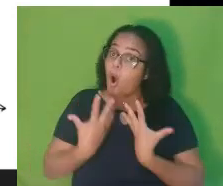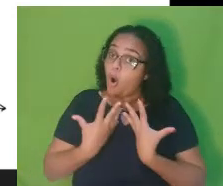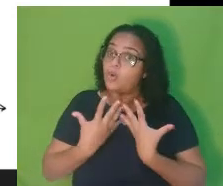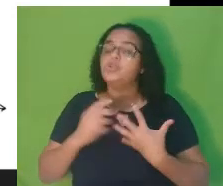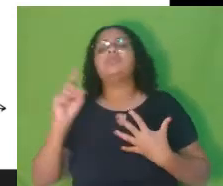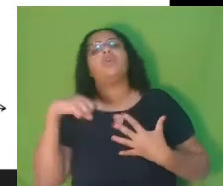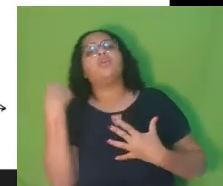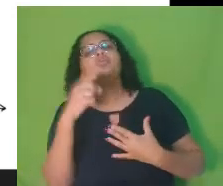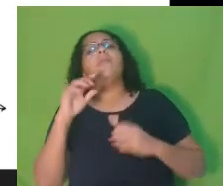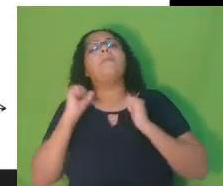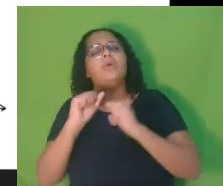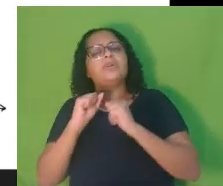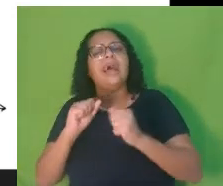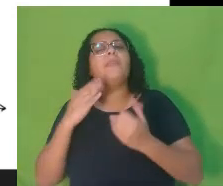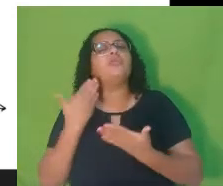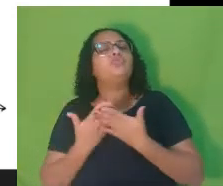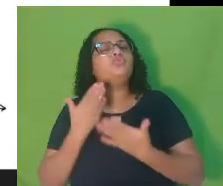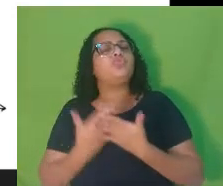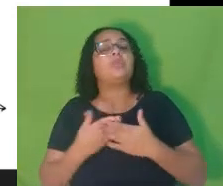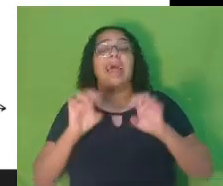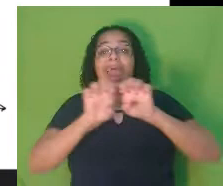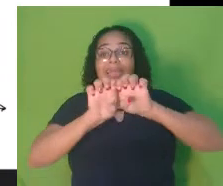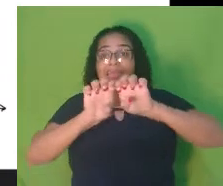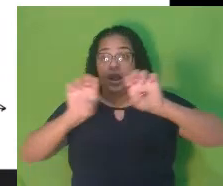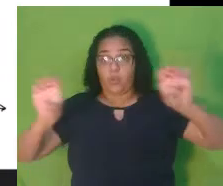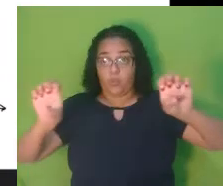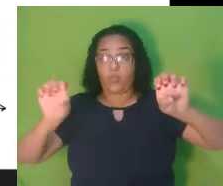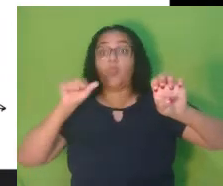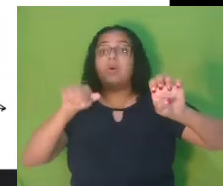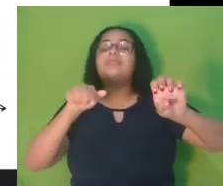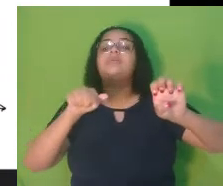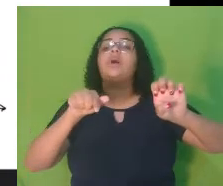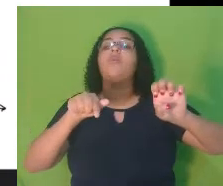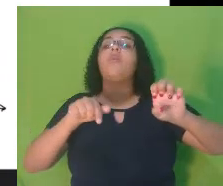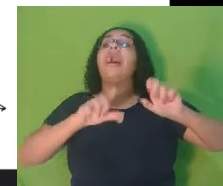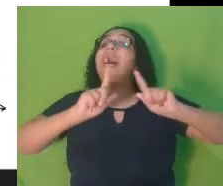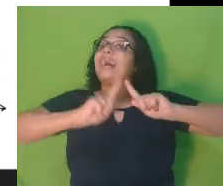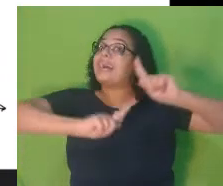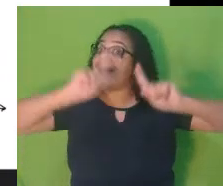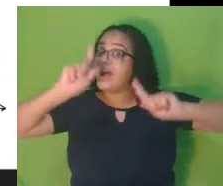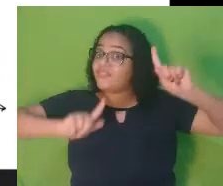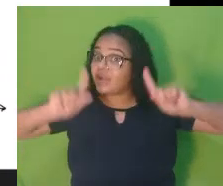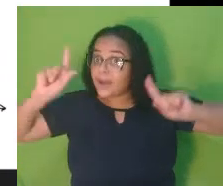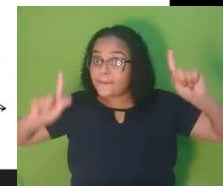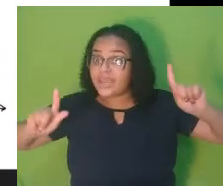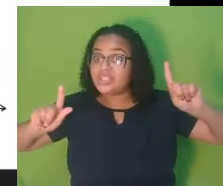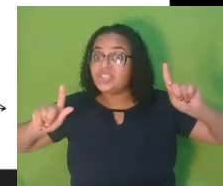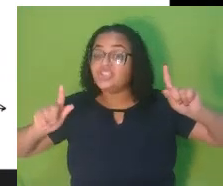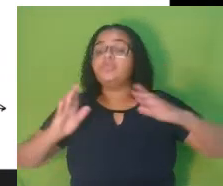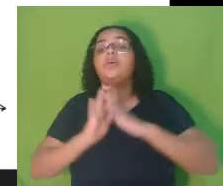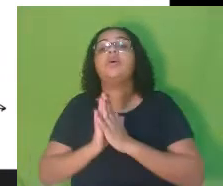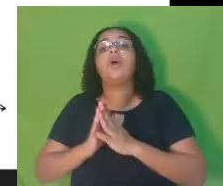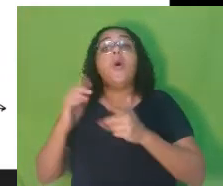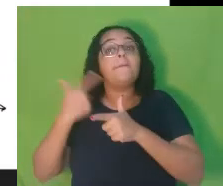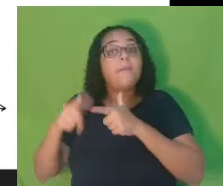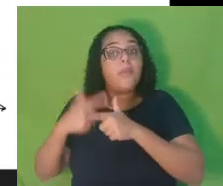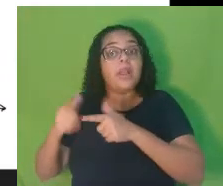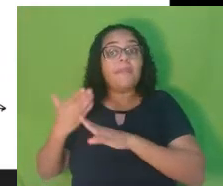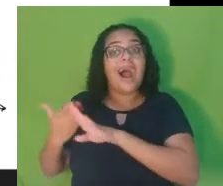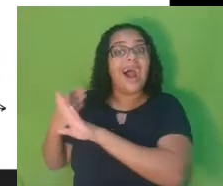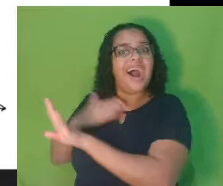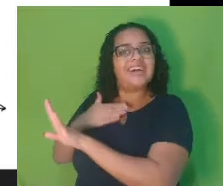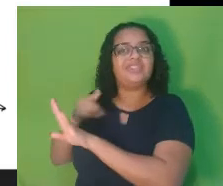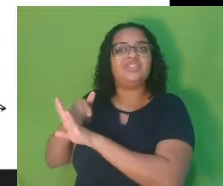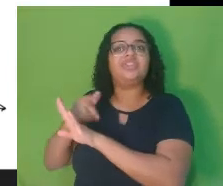Bom, nós podemos estudar essa equação graficamente, da mesma forma como fizemos no